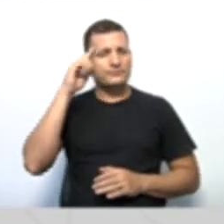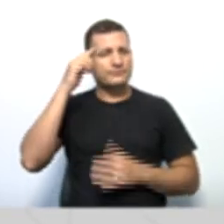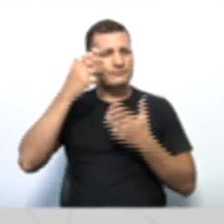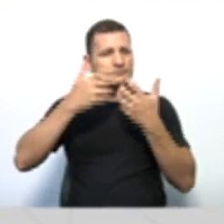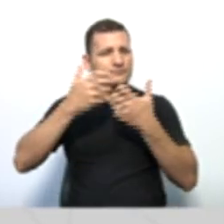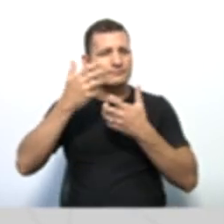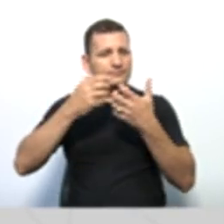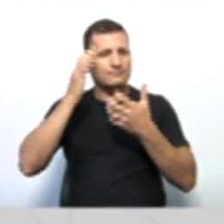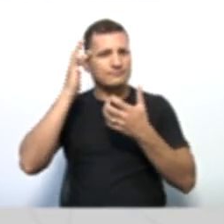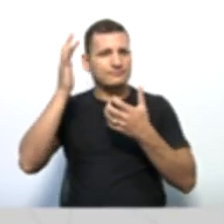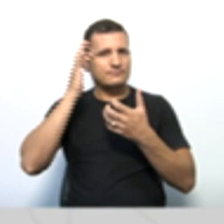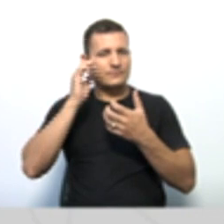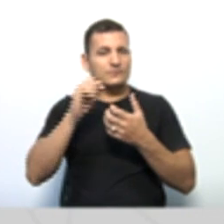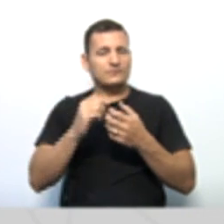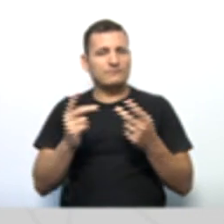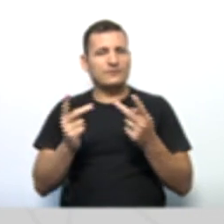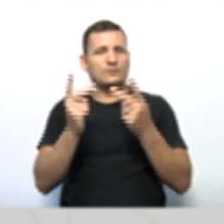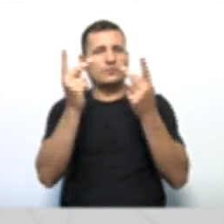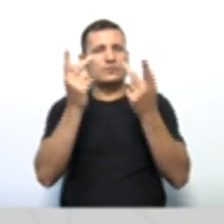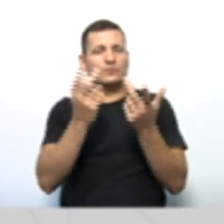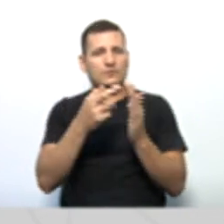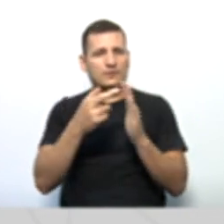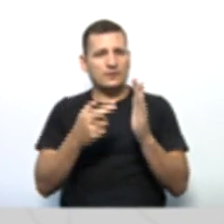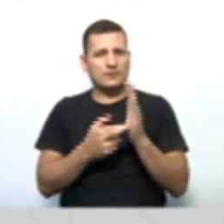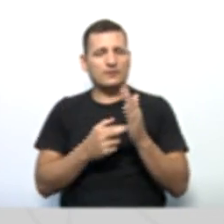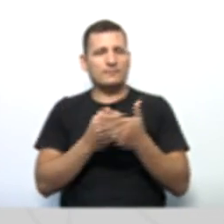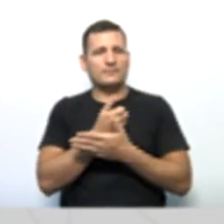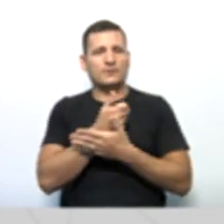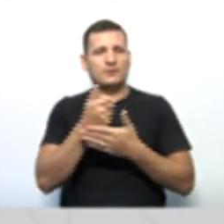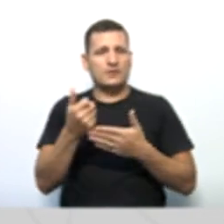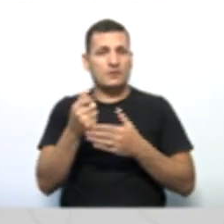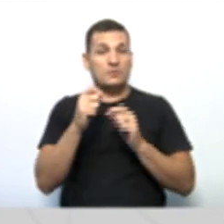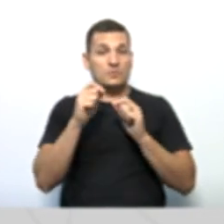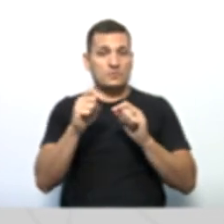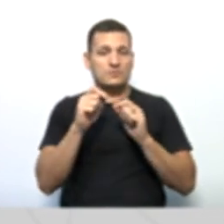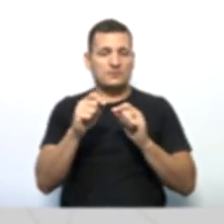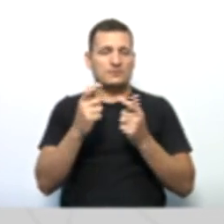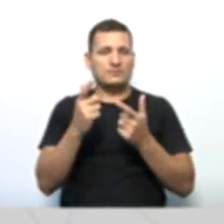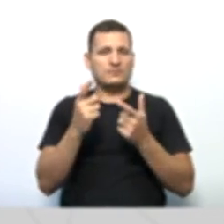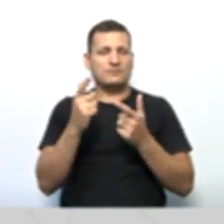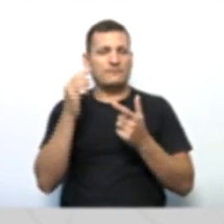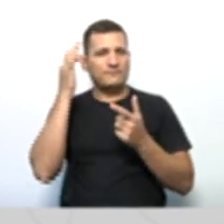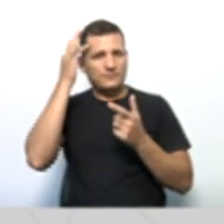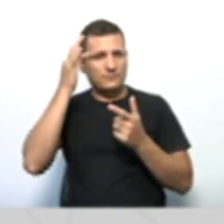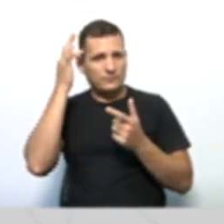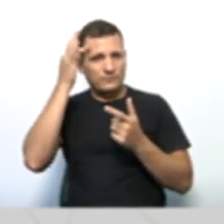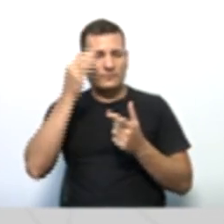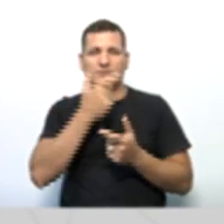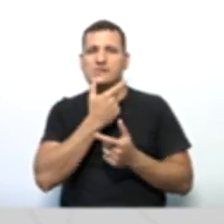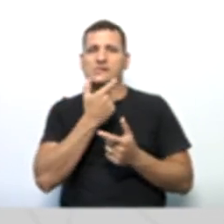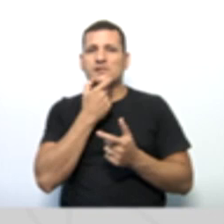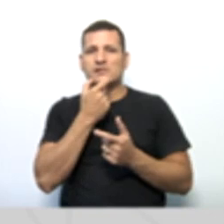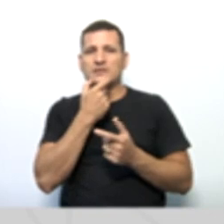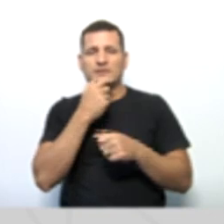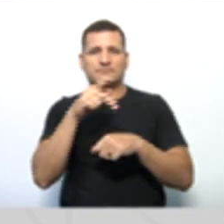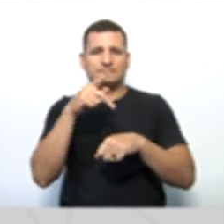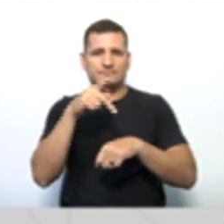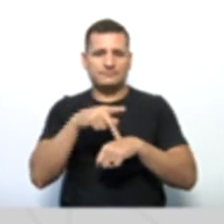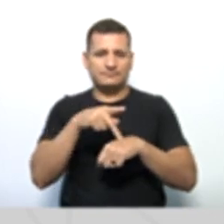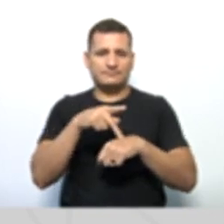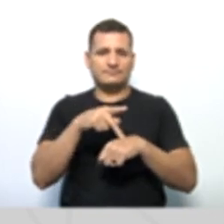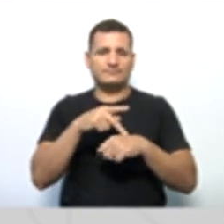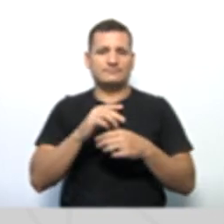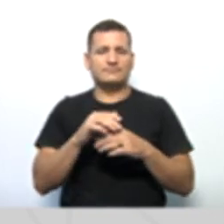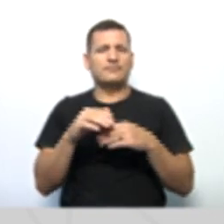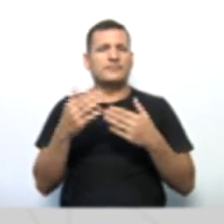e normas morais baseada no pensamento dos filósofos ingleses Jeremy Bentham e John Stuart Mill. Qual